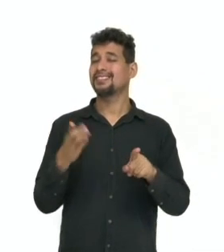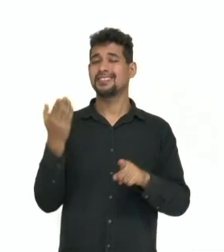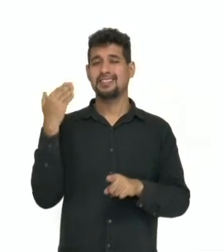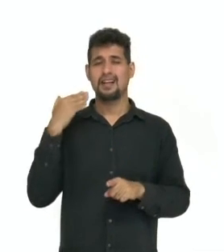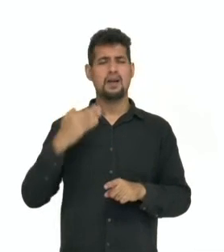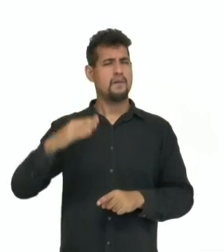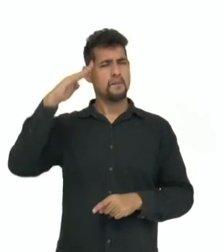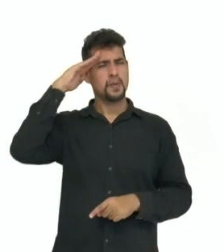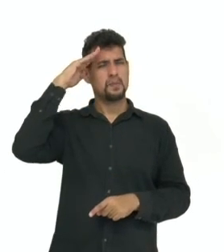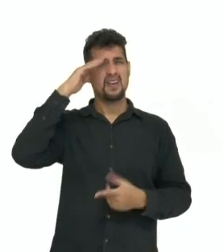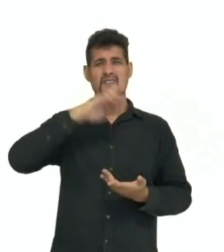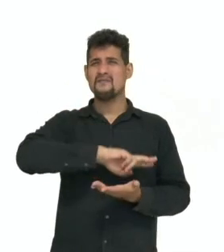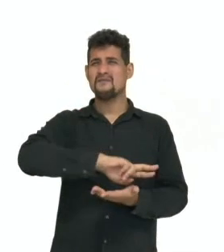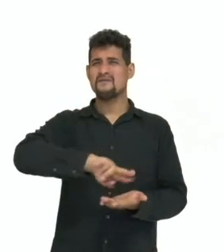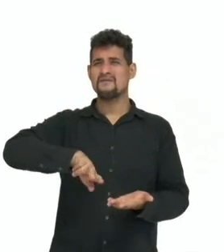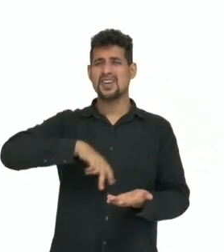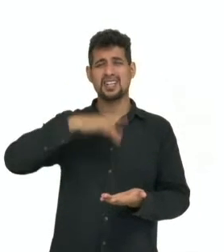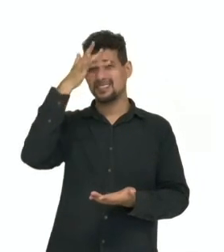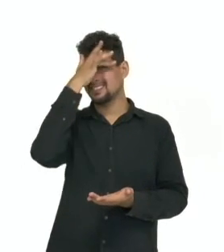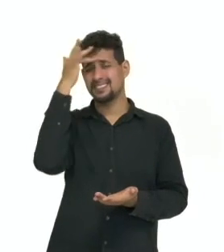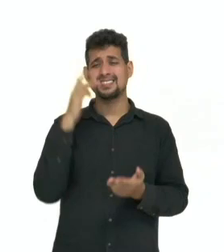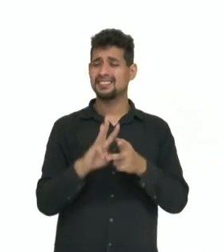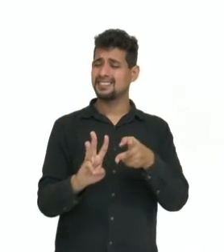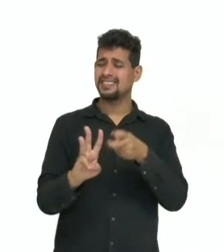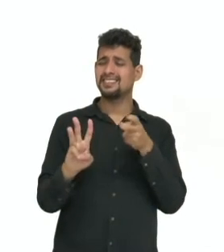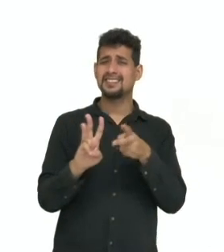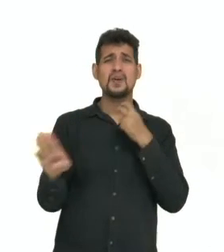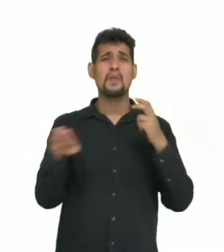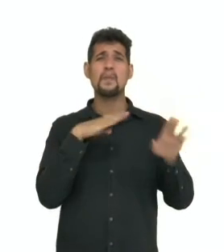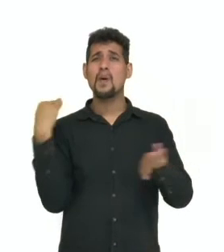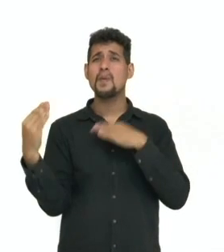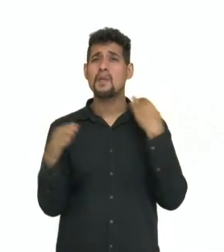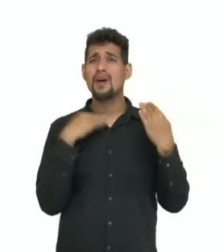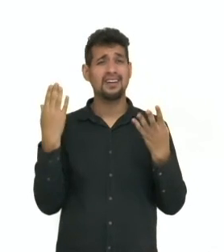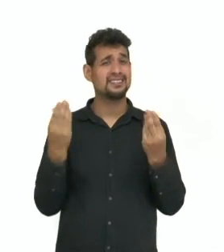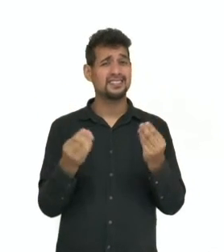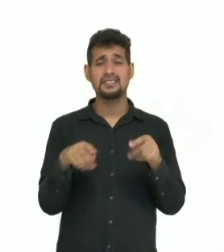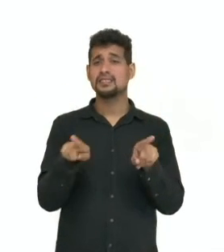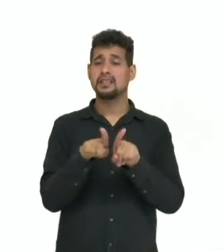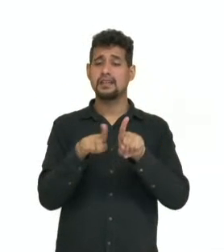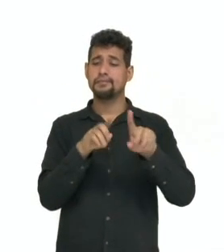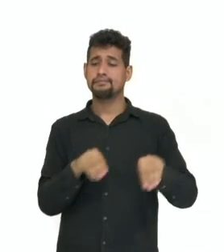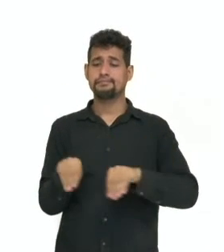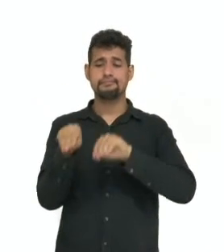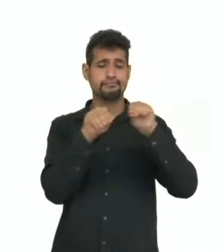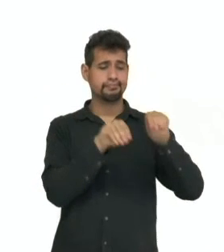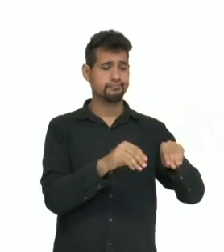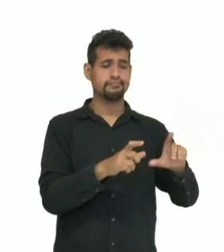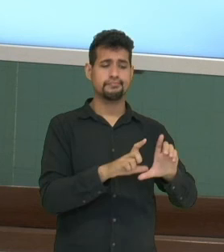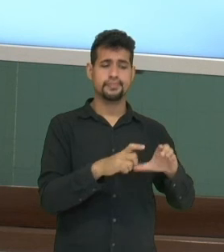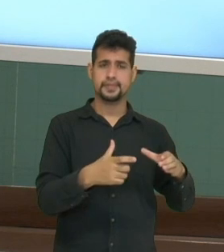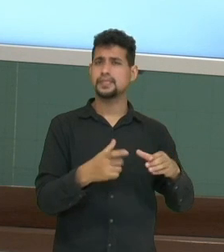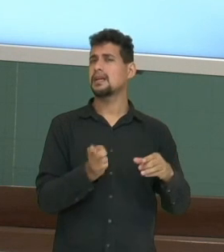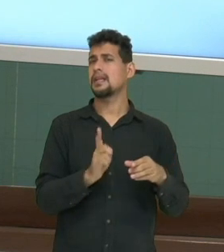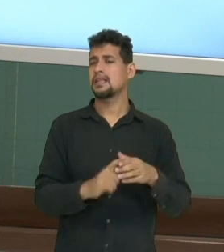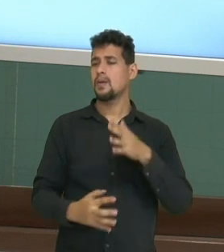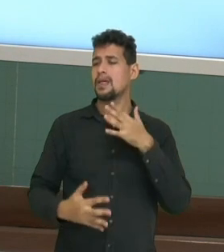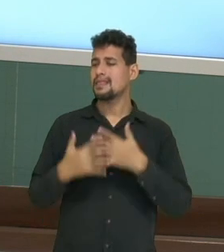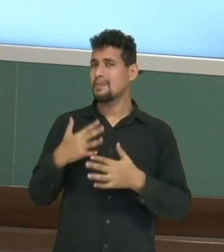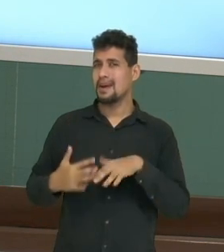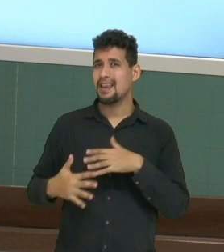militar. Muitos indígenas foram mortos ou foram removidos de seus territórios para não atrapalhar